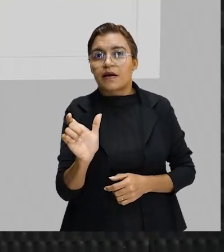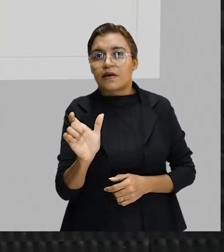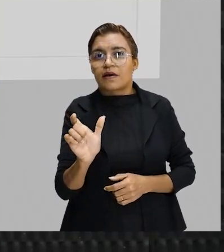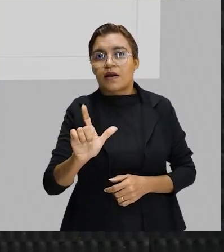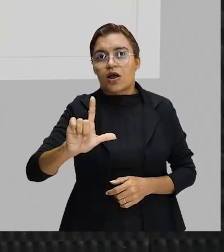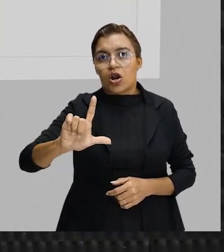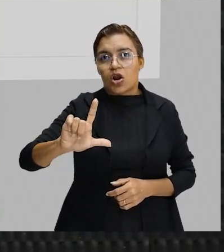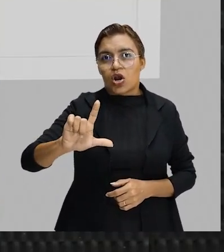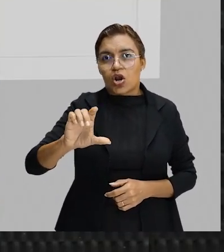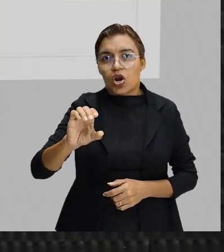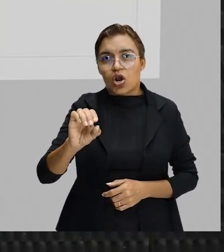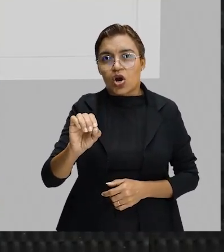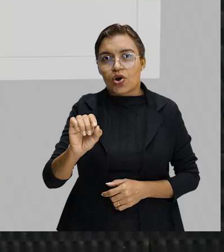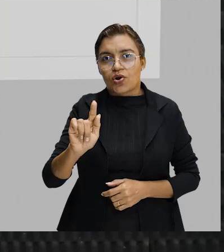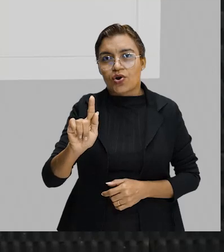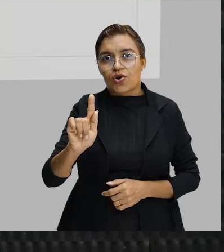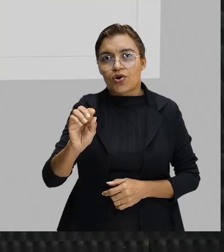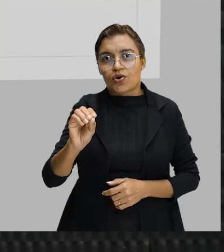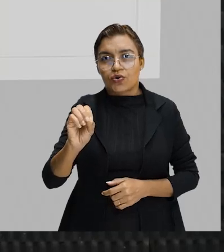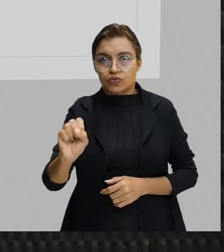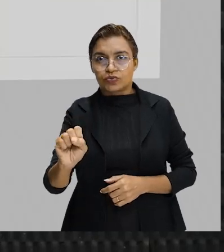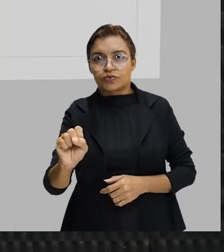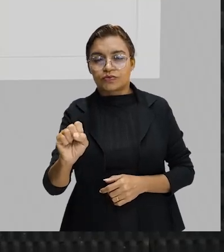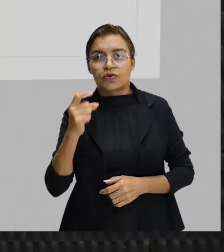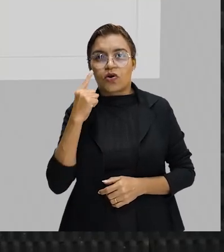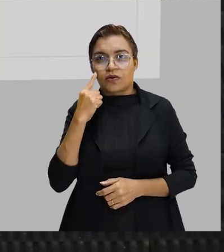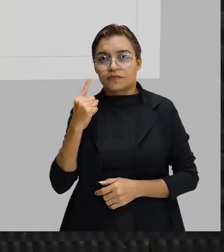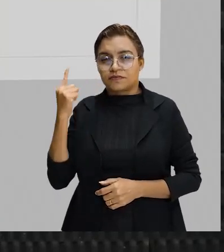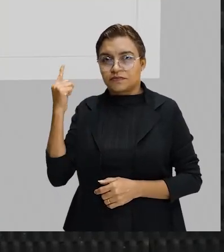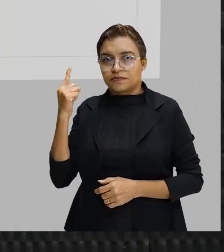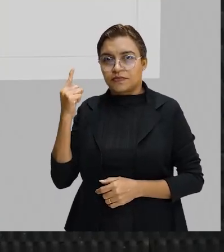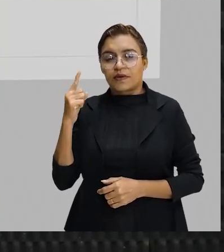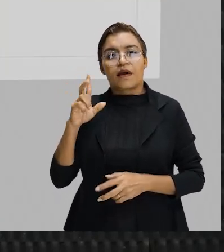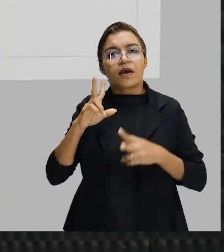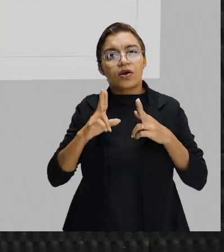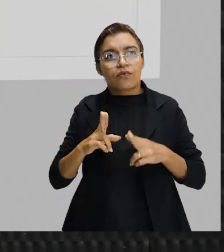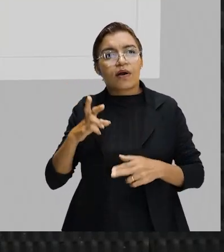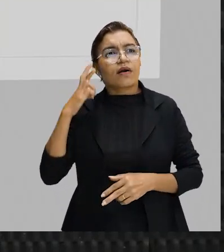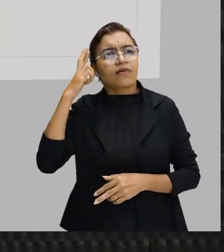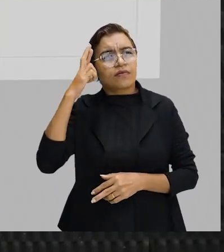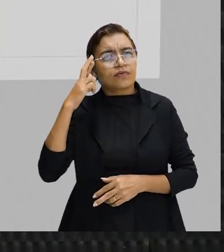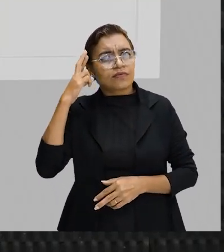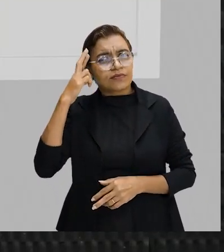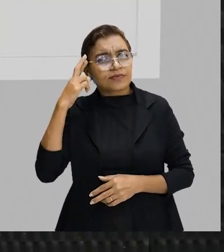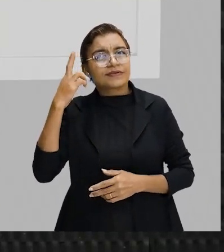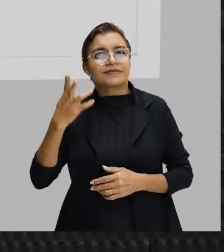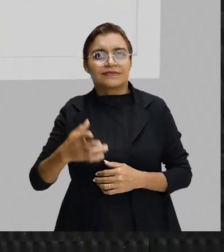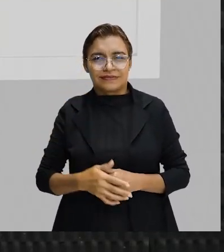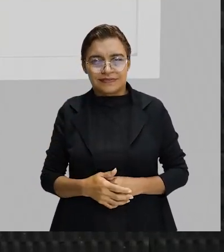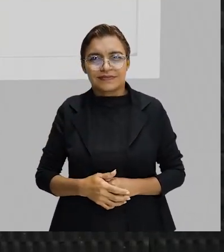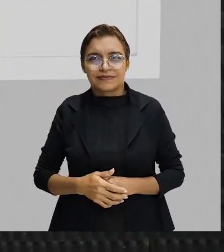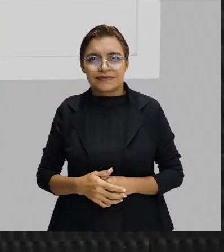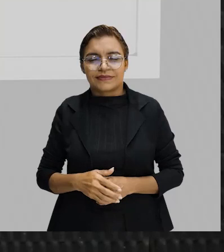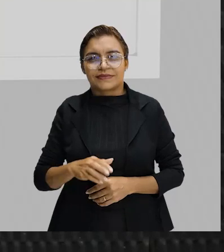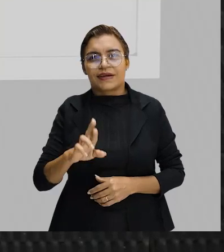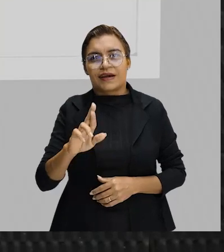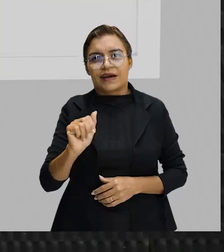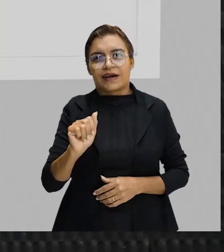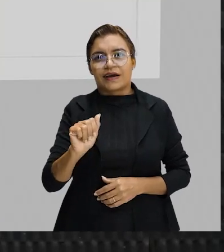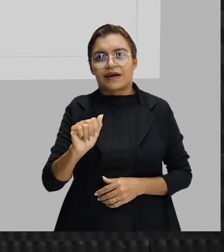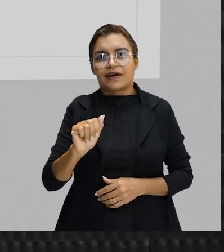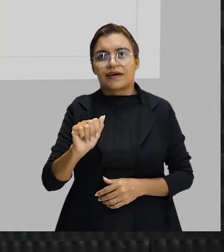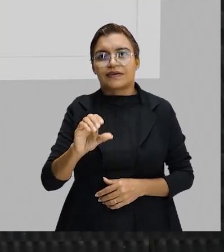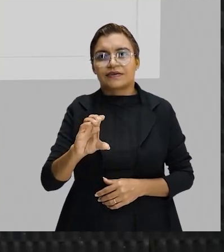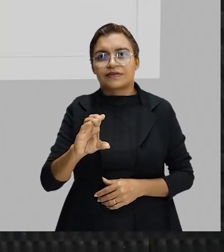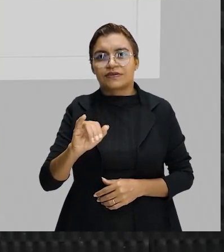o logos. Olha aqui. Que é a racionalidade, senhores, olha. Este logos,